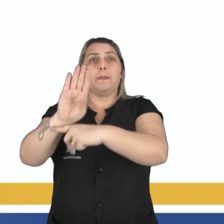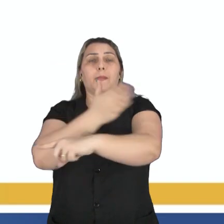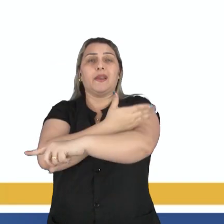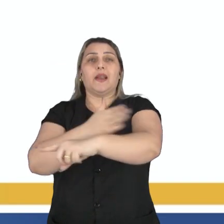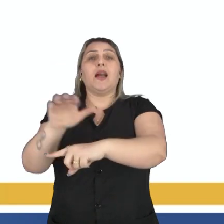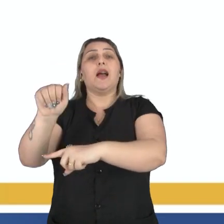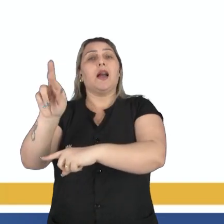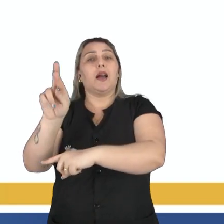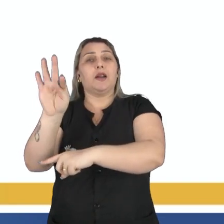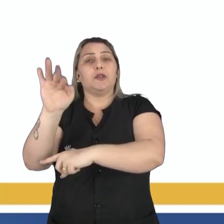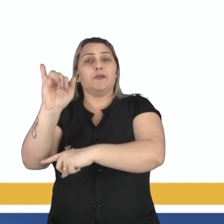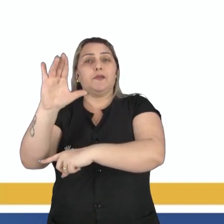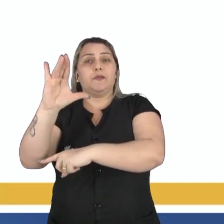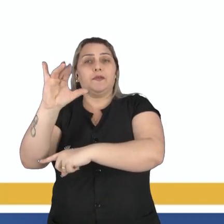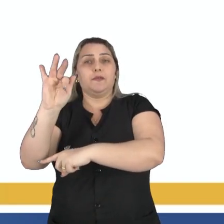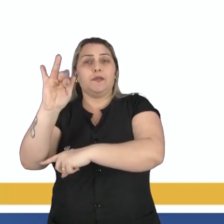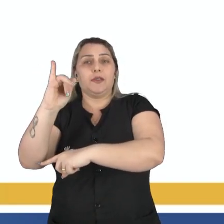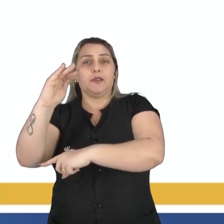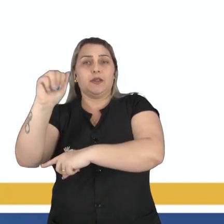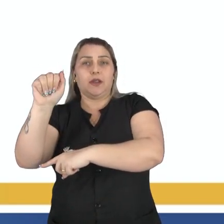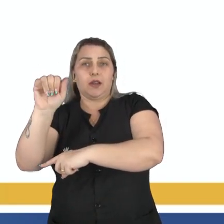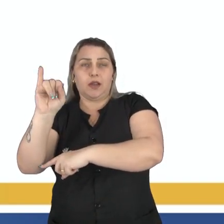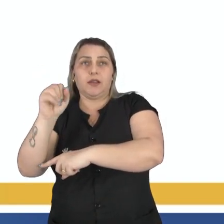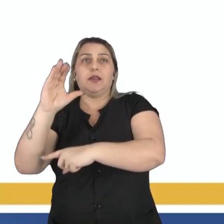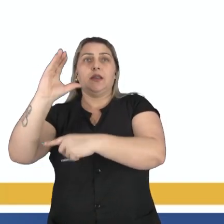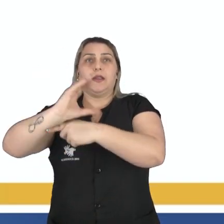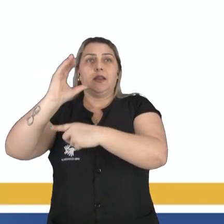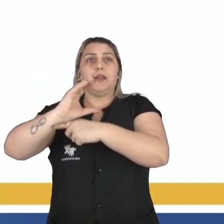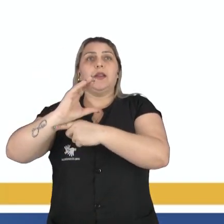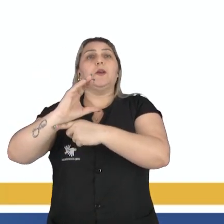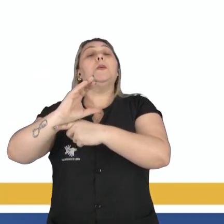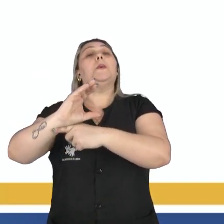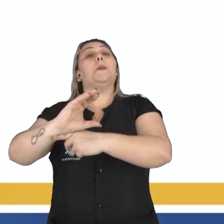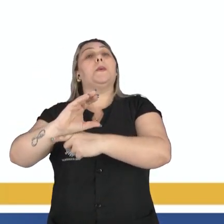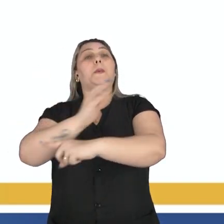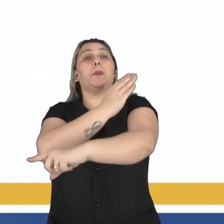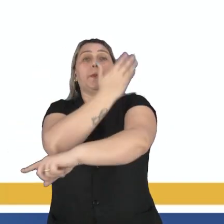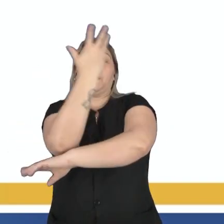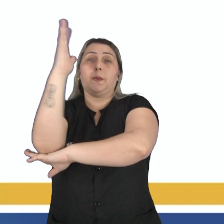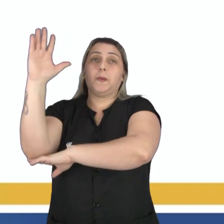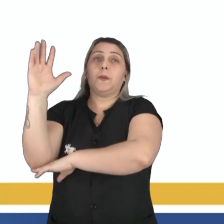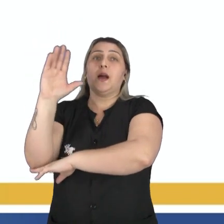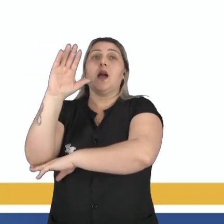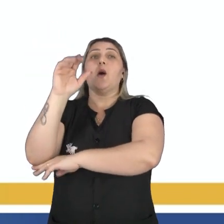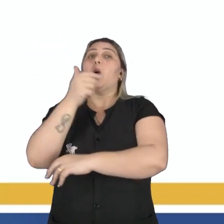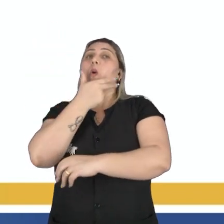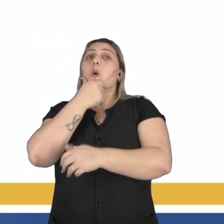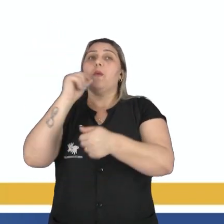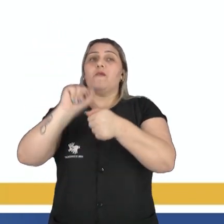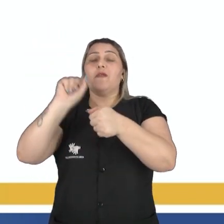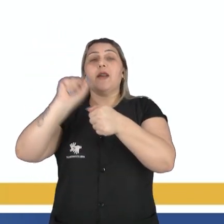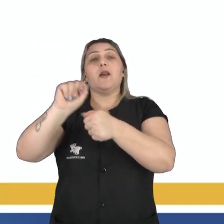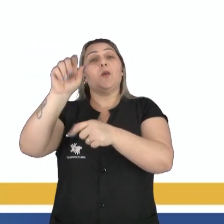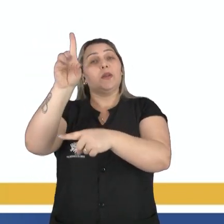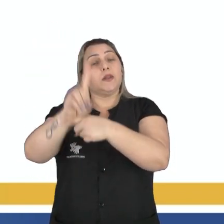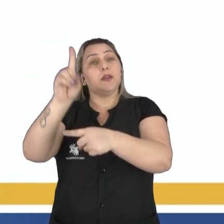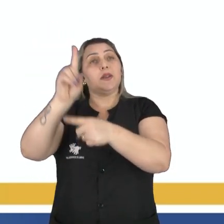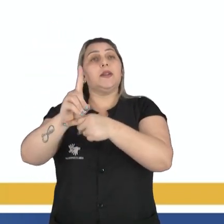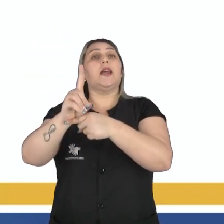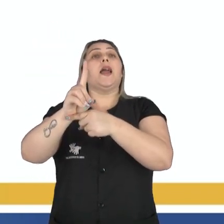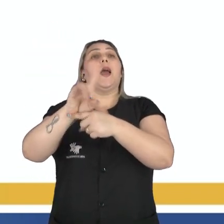B, paisagens artificiais, letra C, paisagens humanizadas ou letra D,